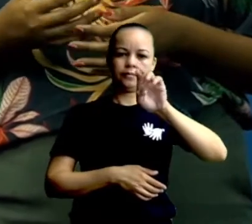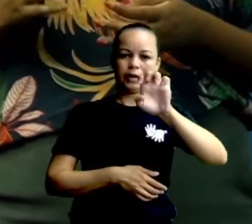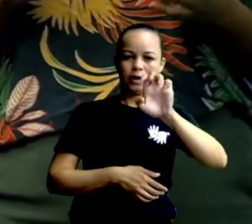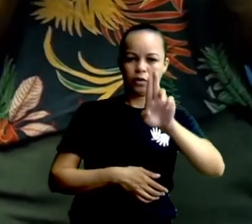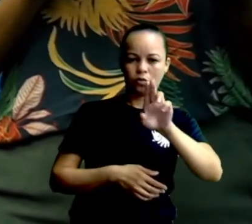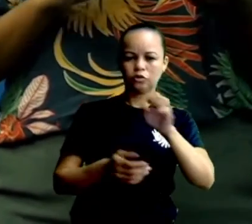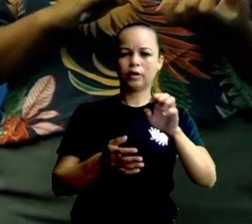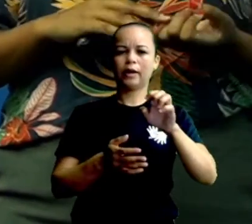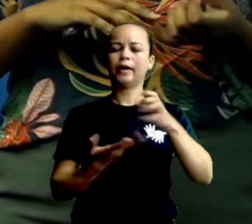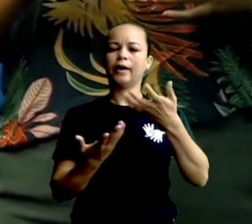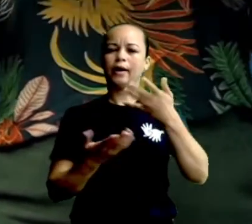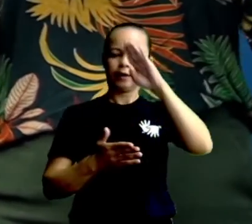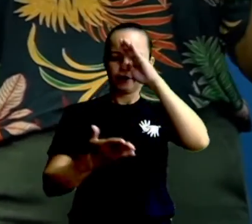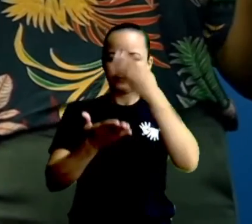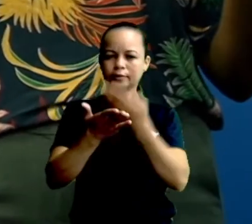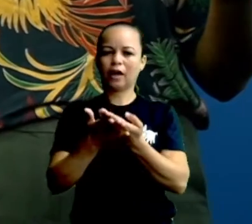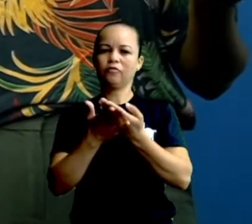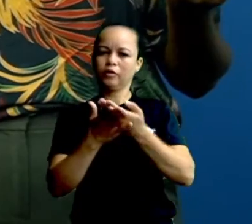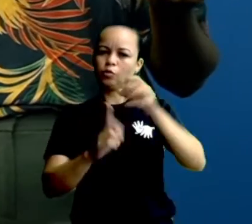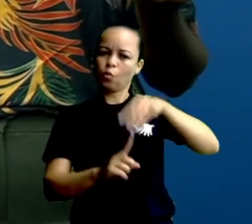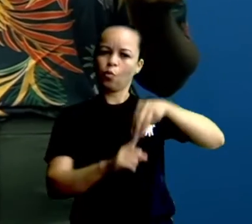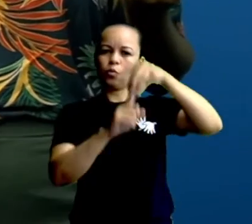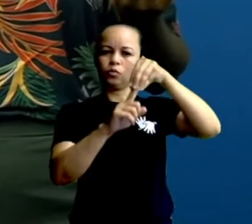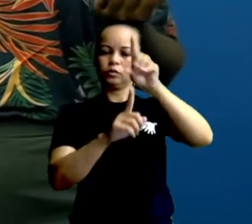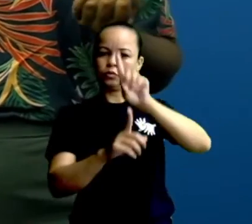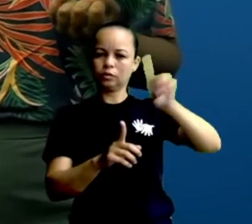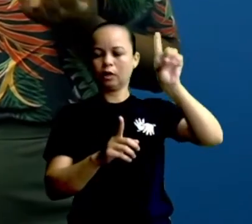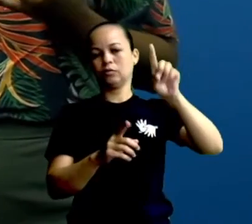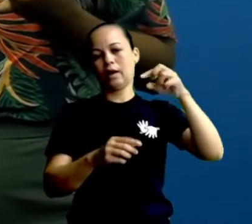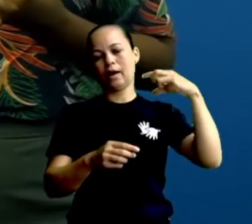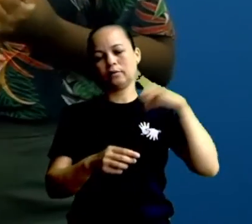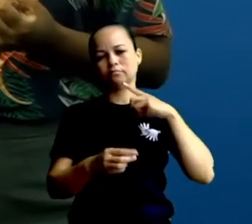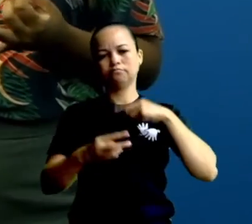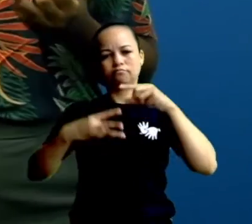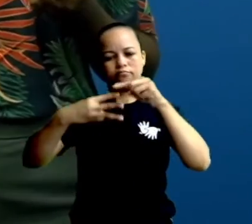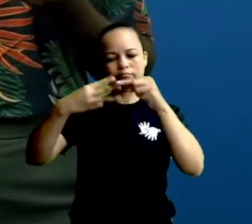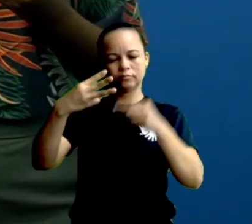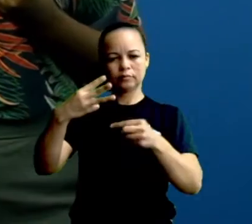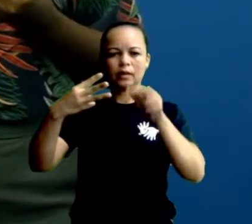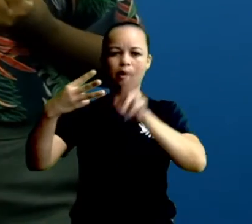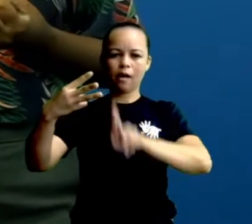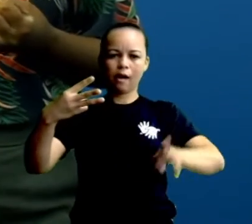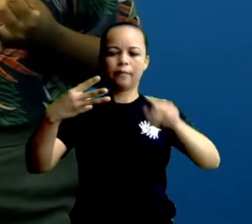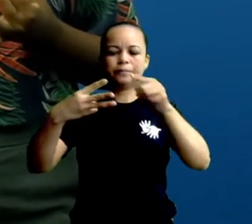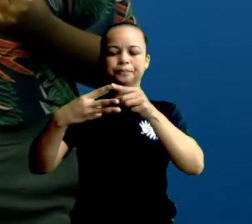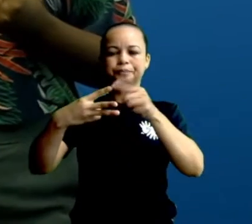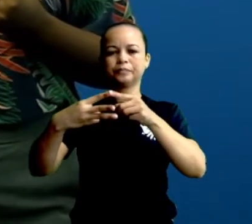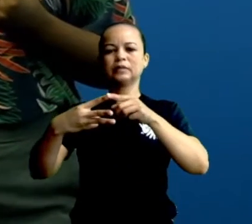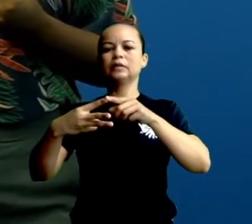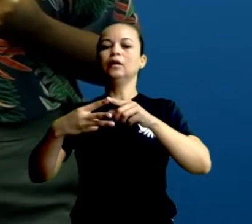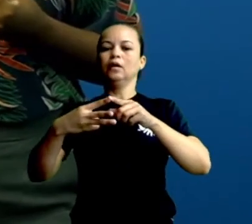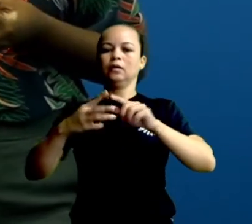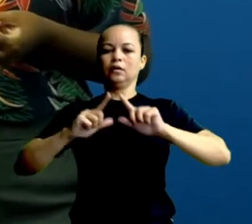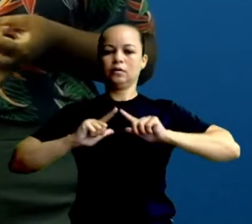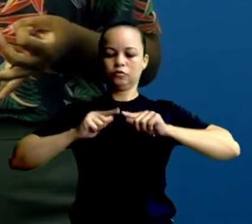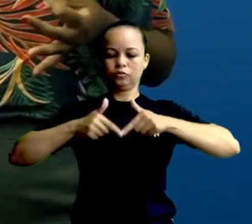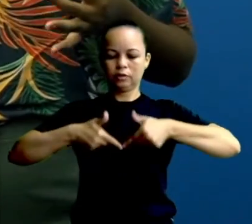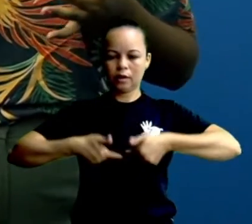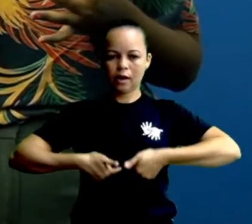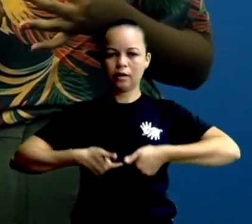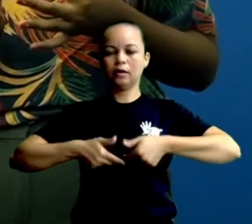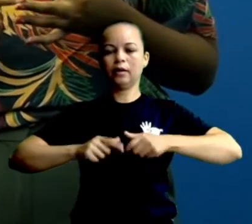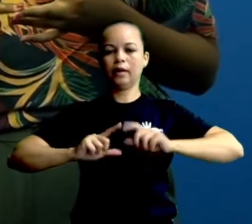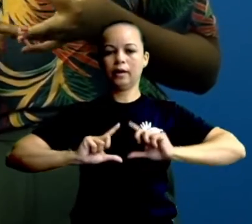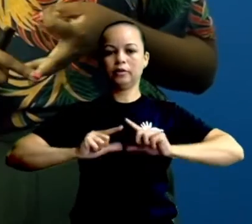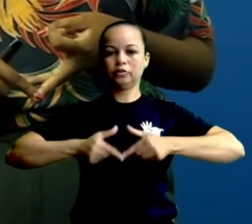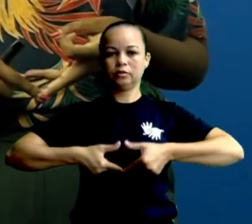Deus. Aí a gente tem 3 exemplos de religiões monoteístas: o judaísmo, o cristianismo